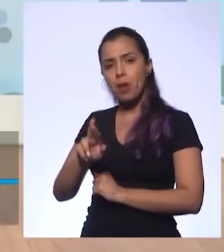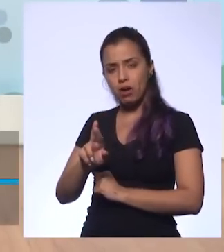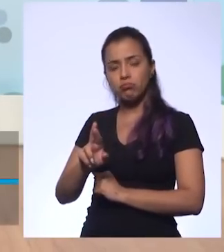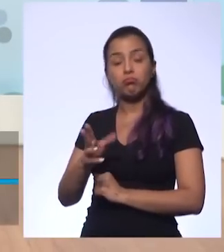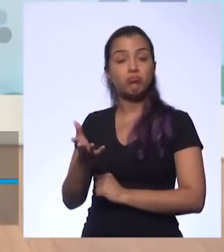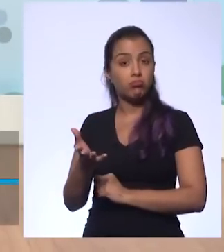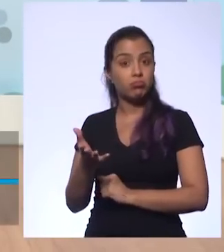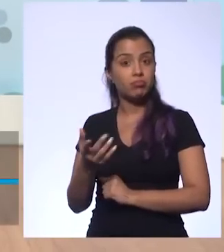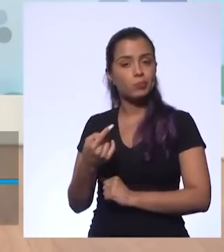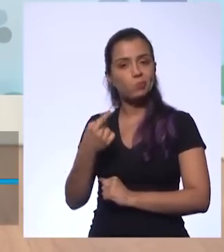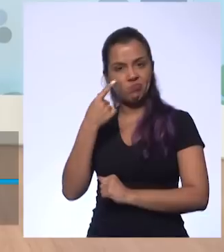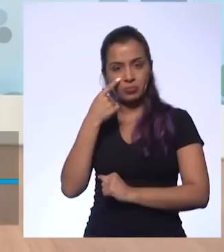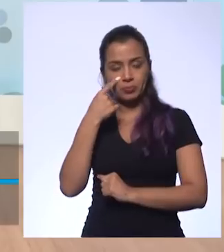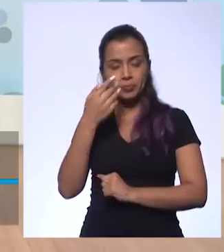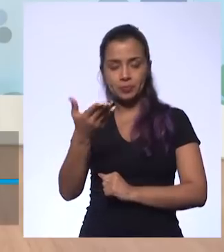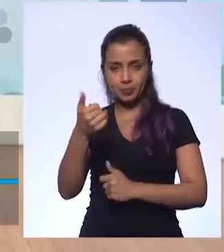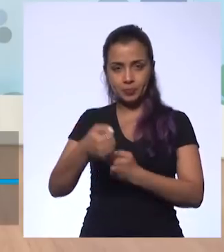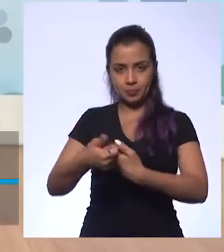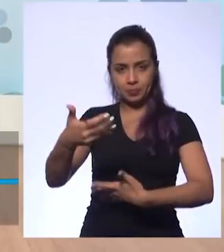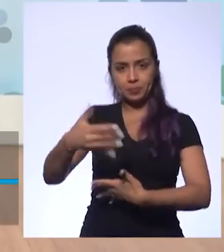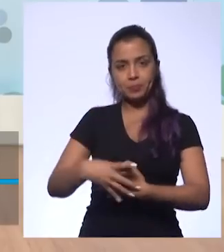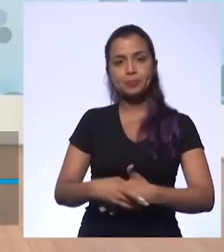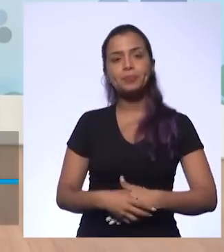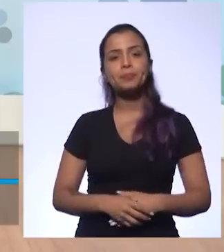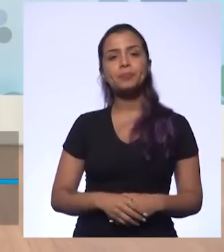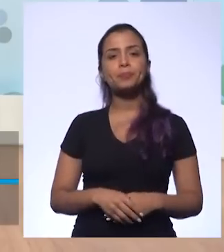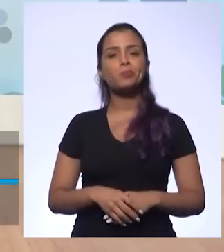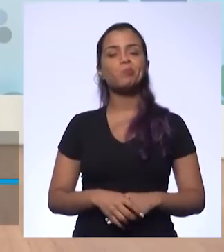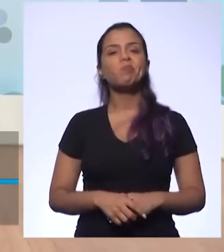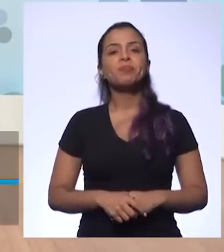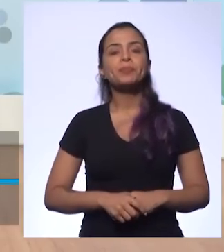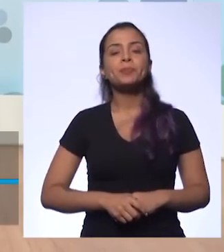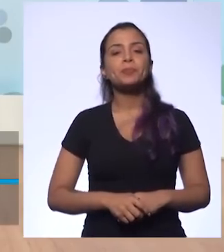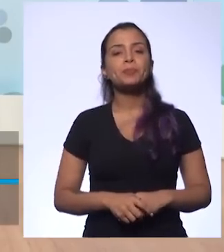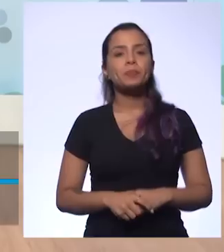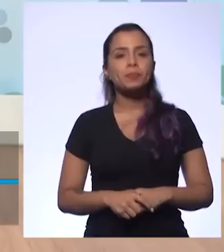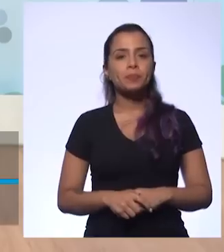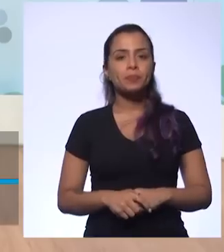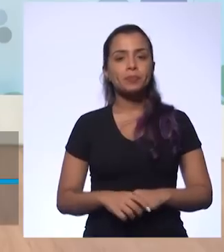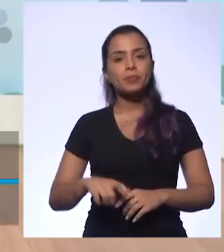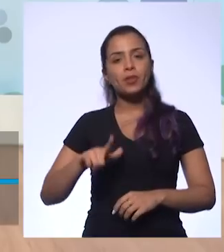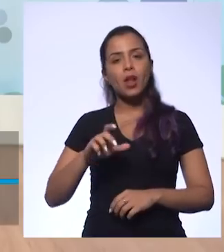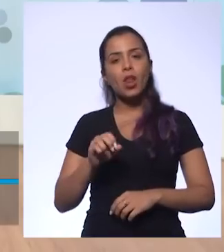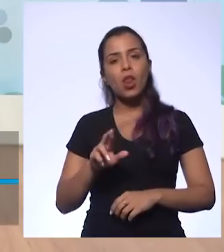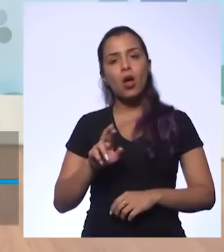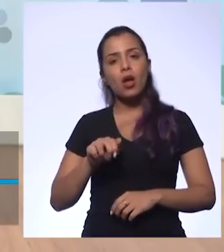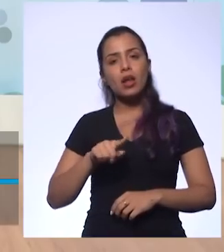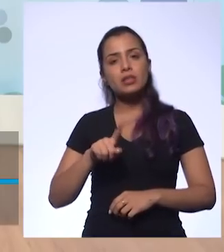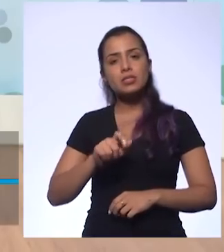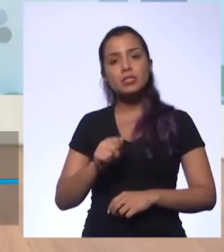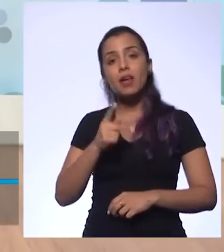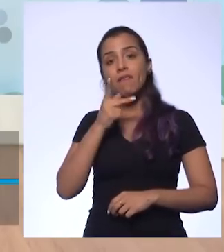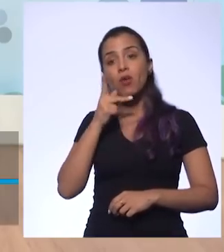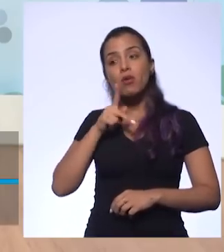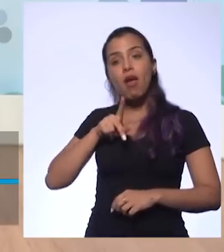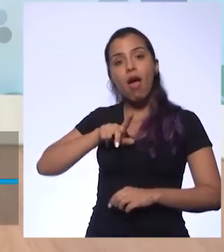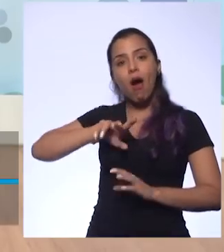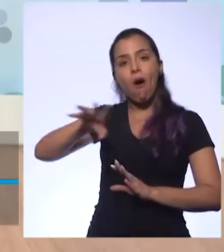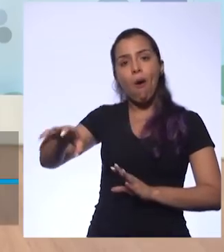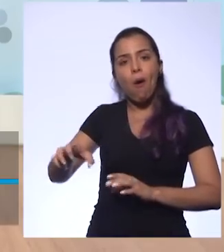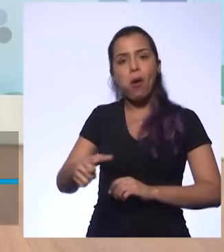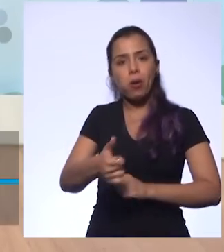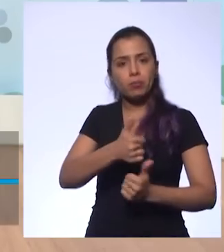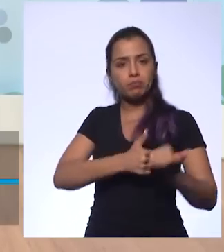bora no chat aqui. Deixa eu ver aqui. Ó, vamos lá. A Lorenza disse que é pegar um lugar